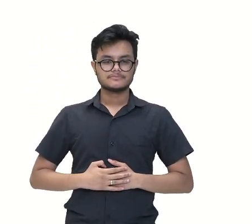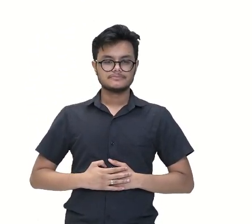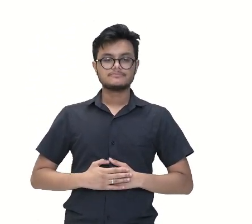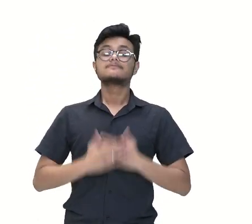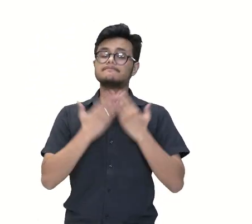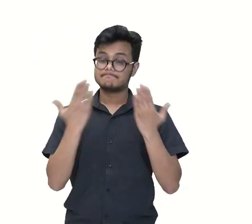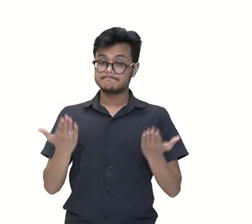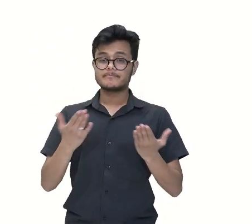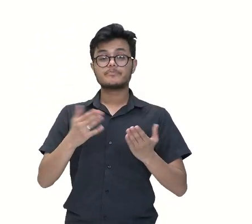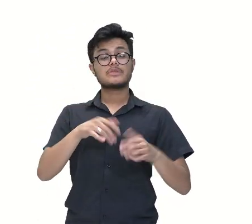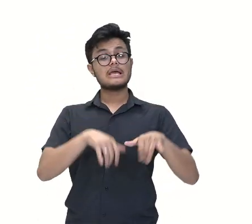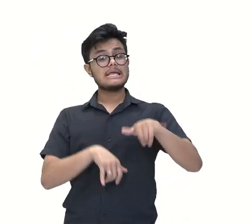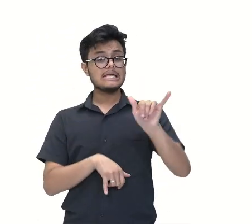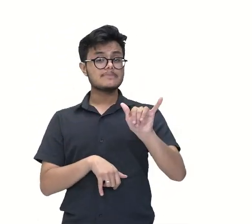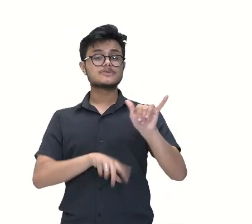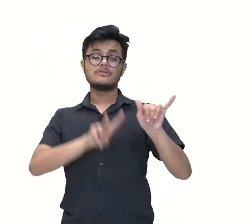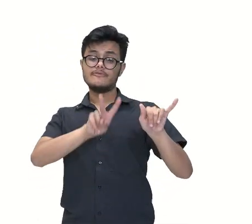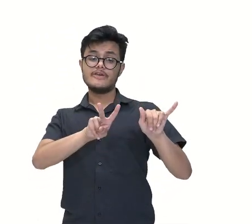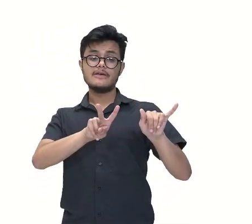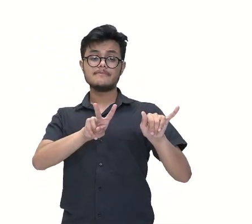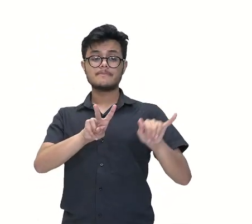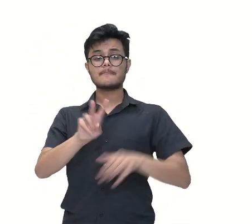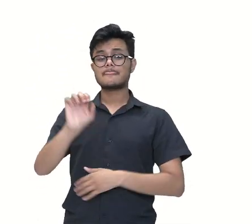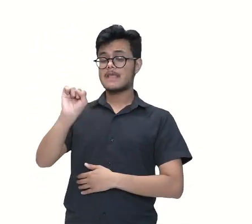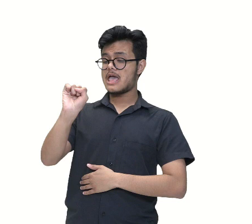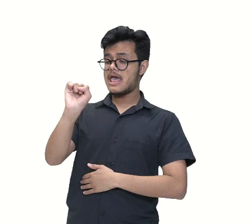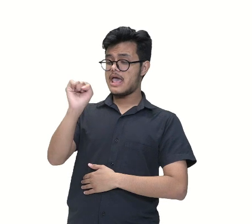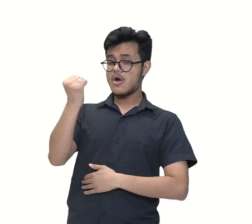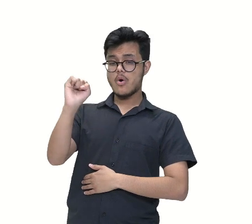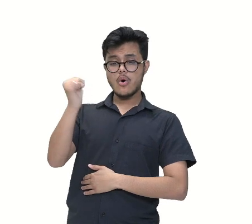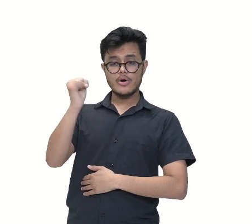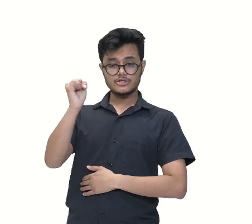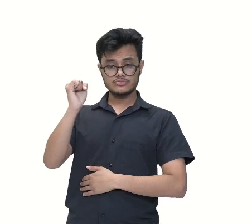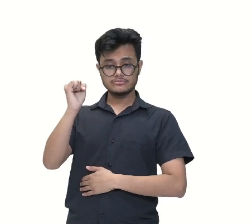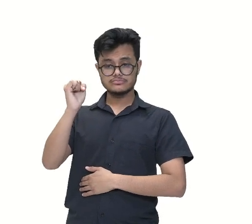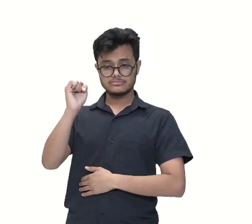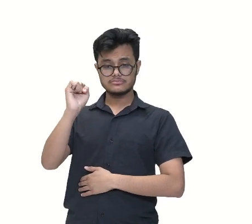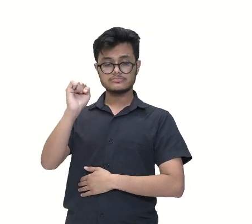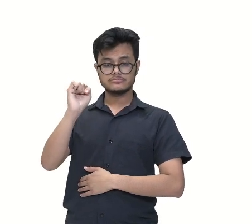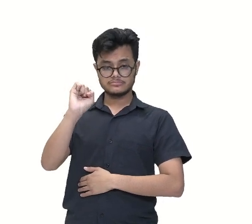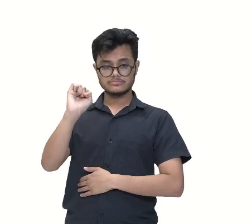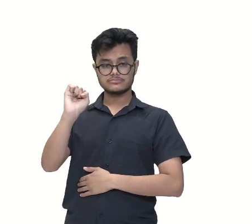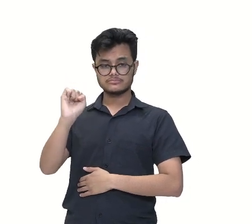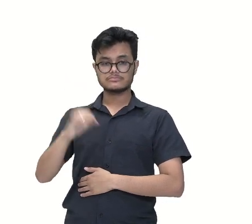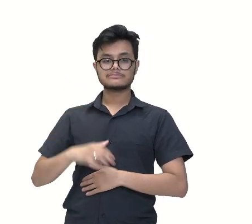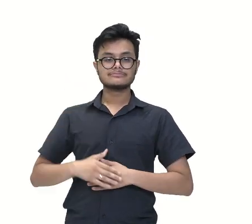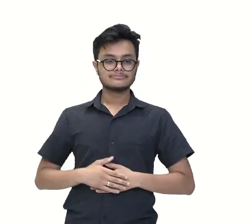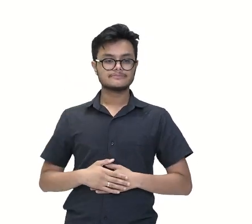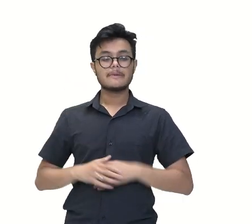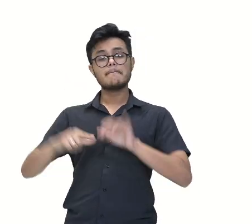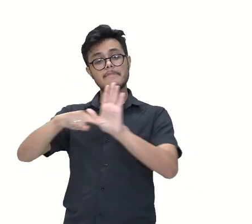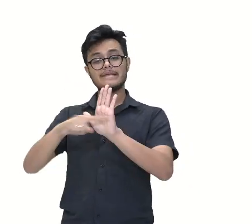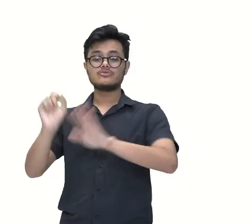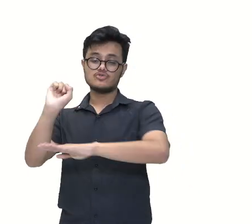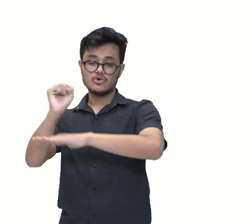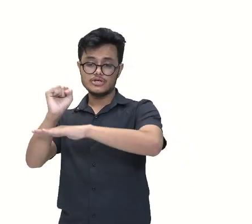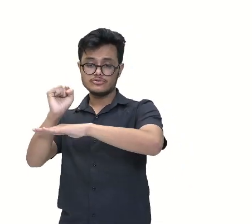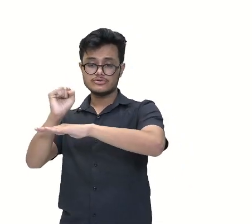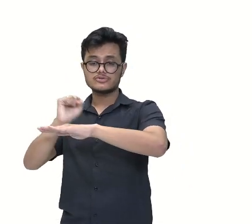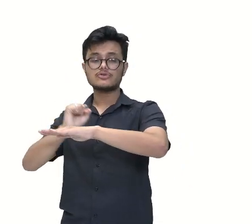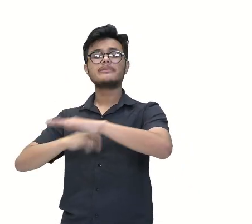Então, o valor do vértice aqui, da coordenada, né, y, será igual a menos